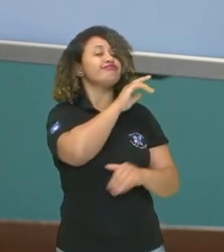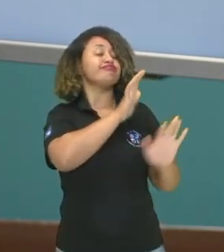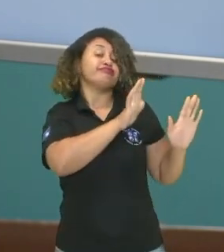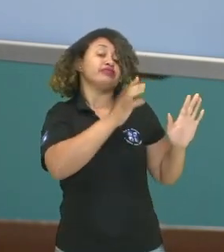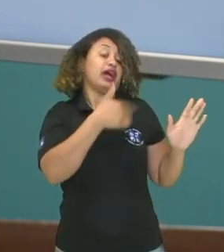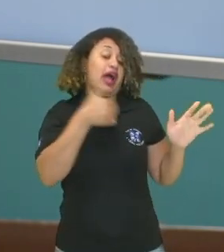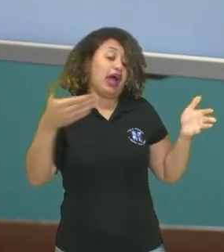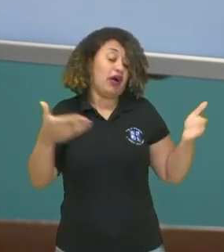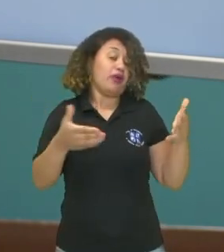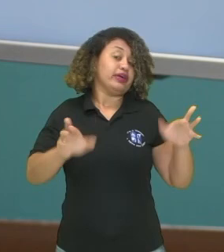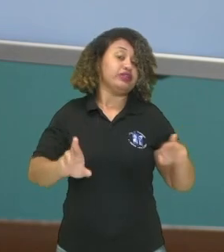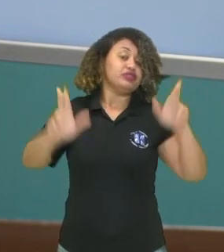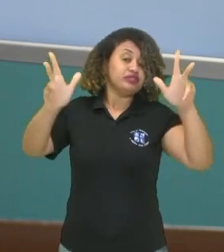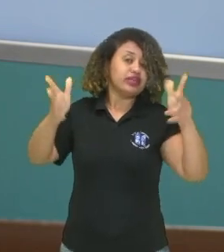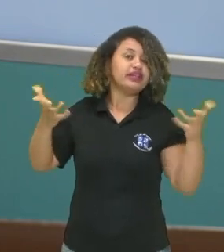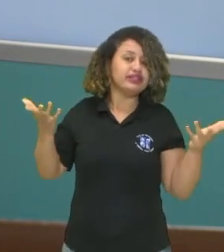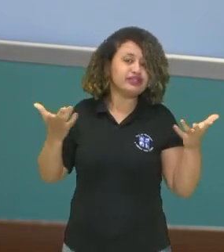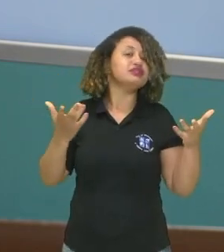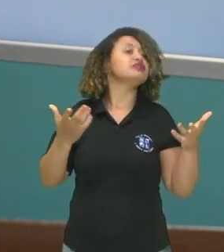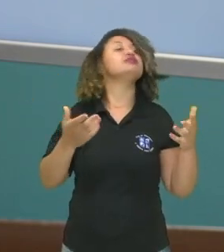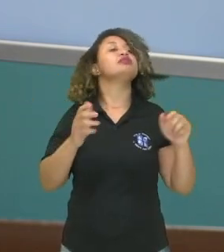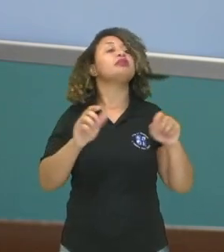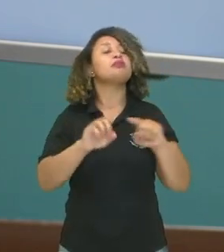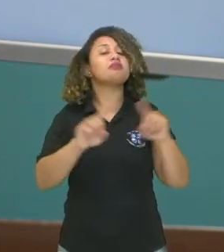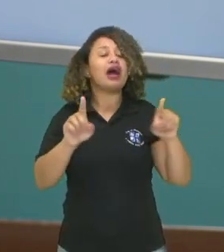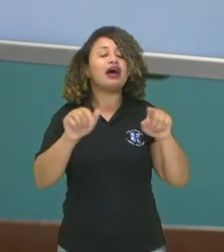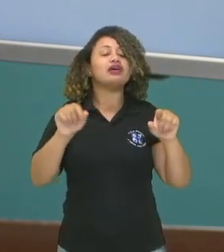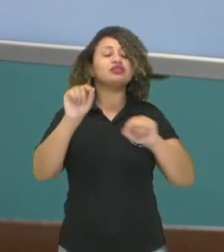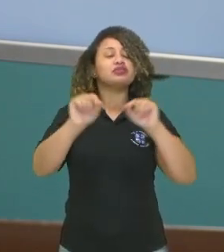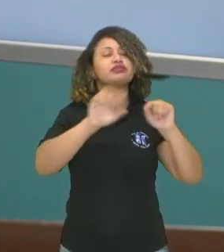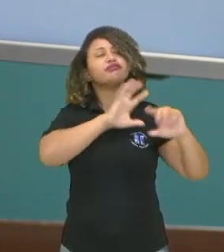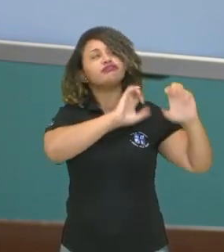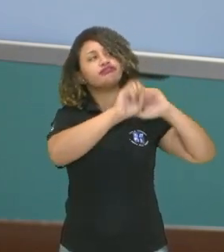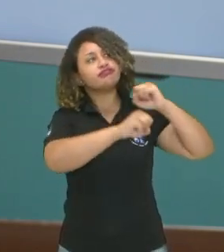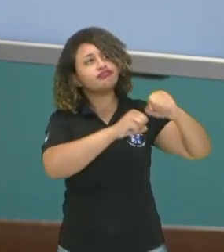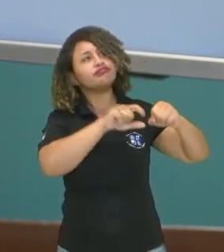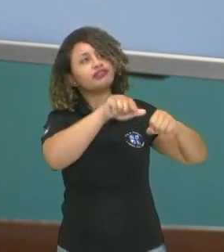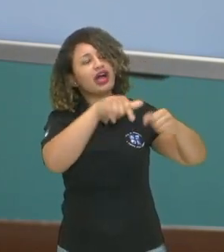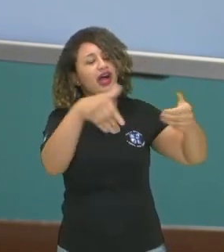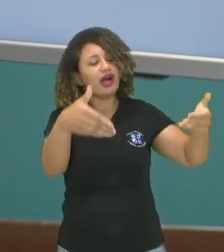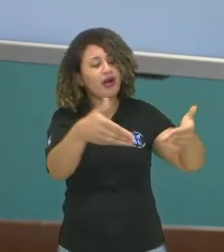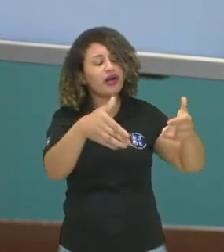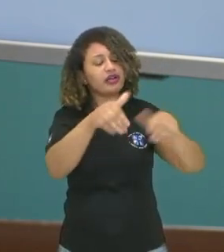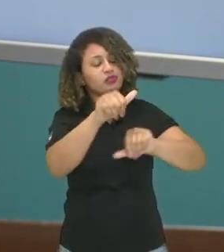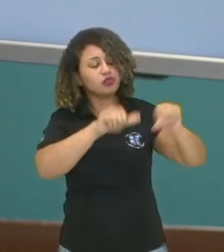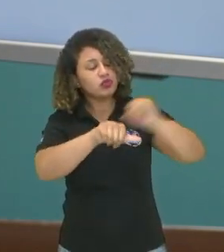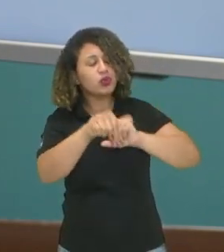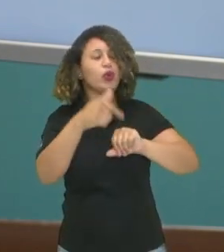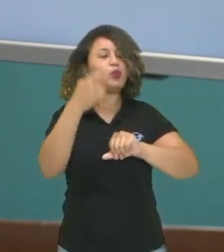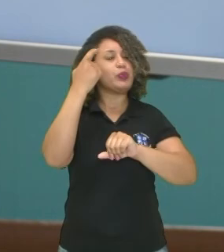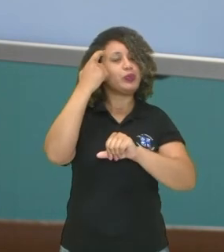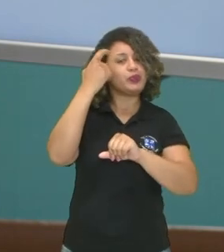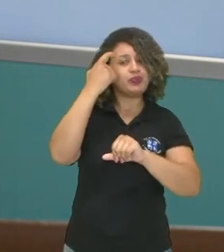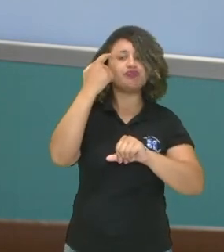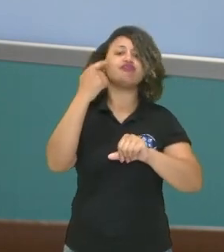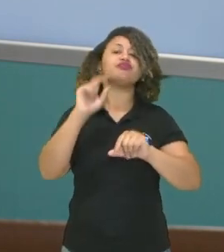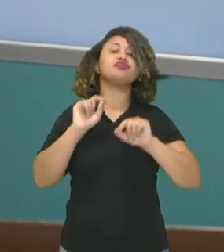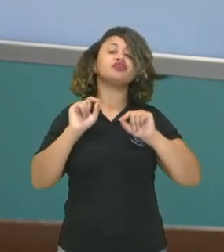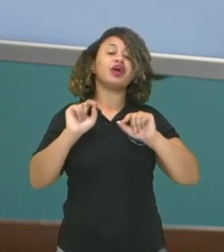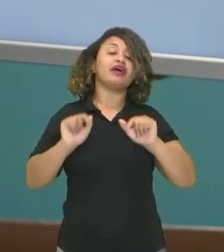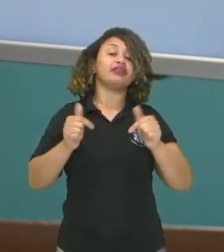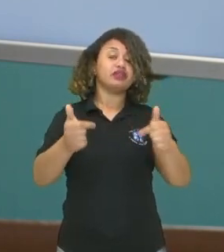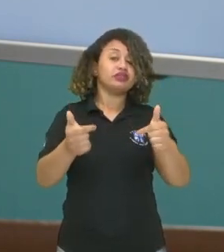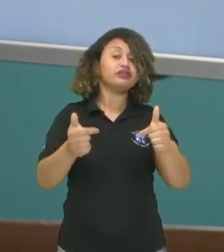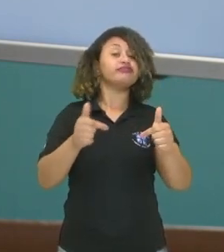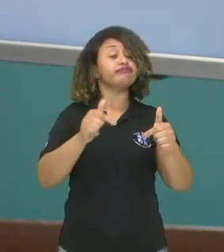certo momento presente e atual. Mas se há um resgate e a pessoa mudou a sua convicção, aquela notícia perdeu o